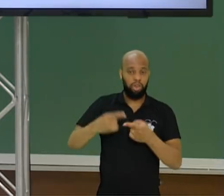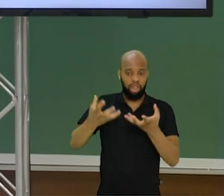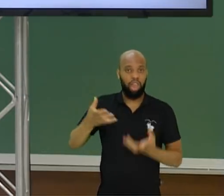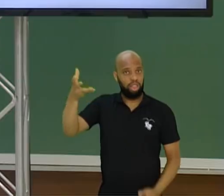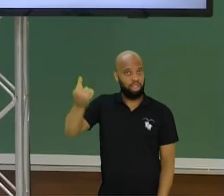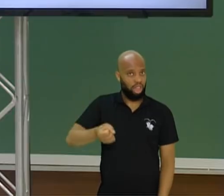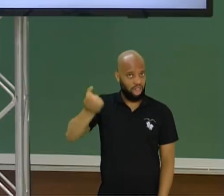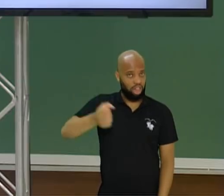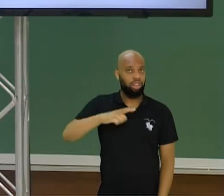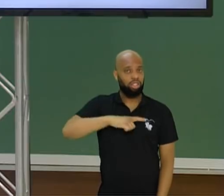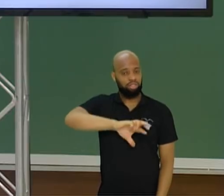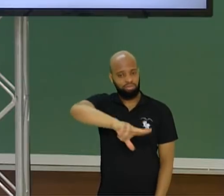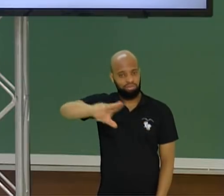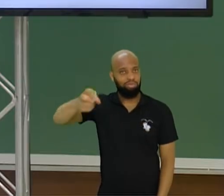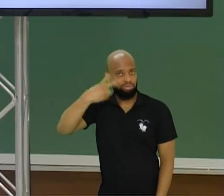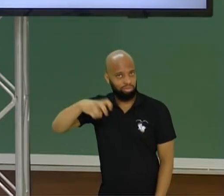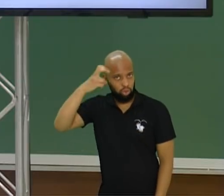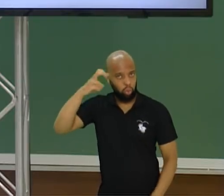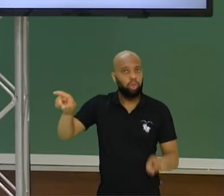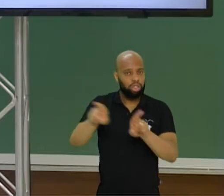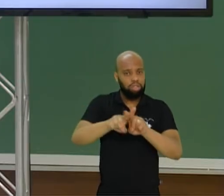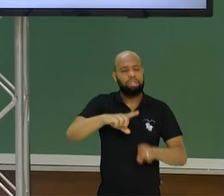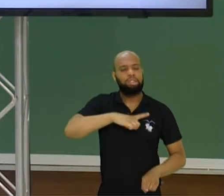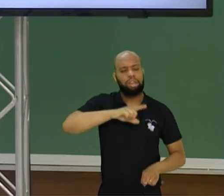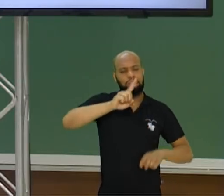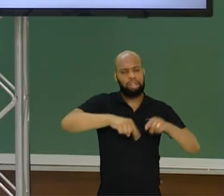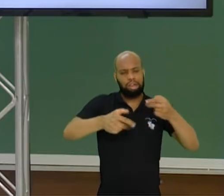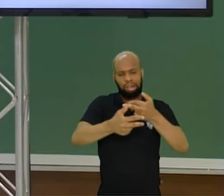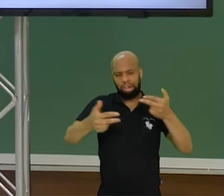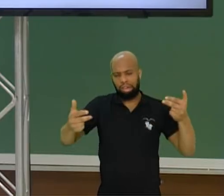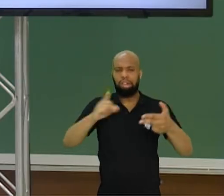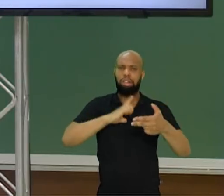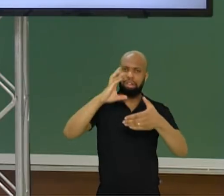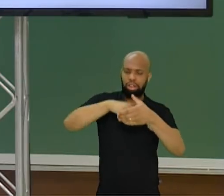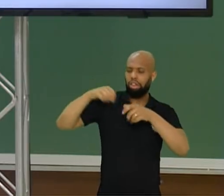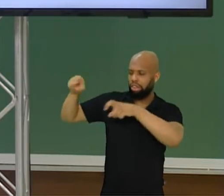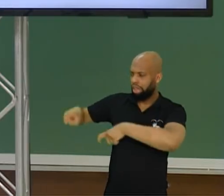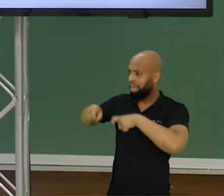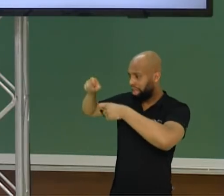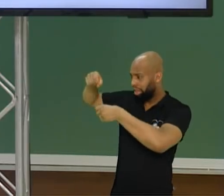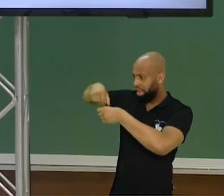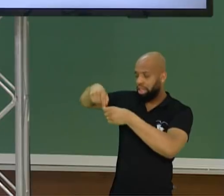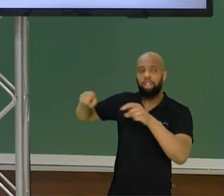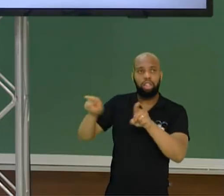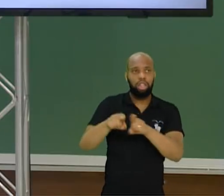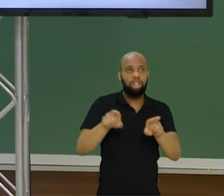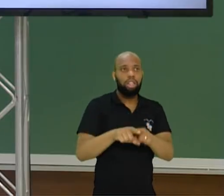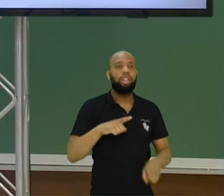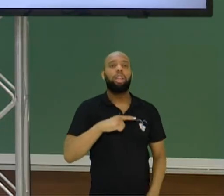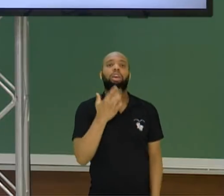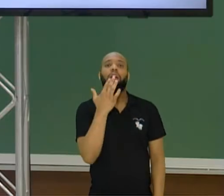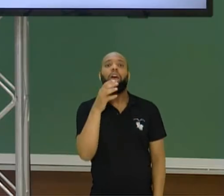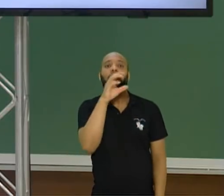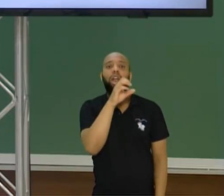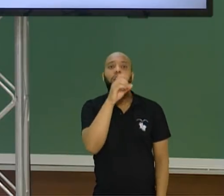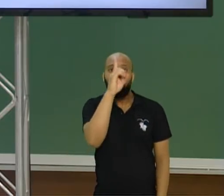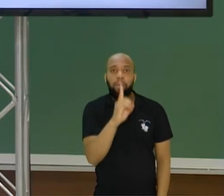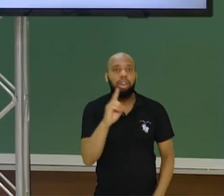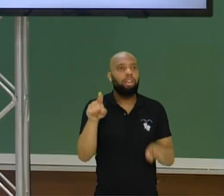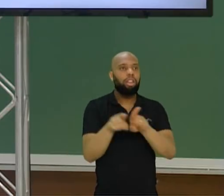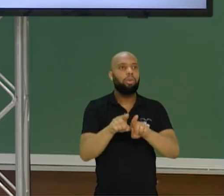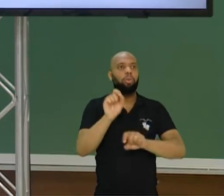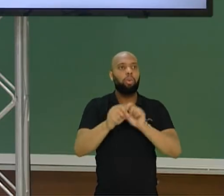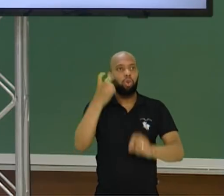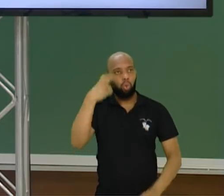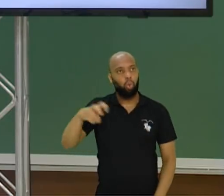policultura diversas culturas, diversos produtos agrícolas que são plantados, temos em amarelo a